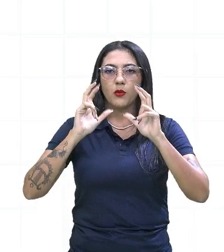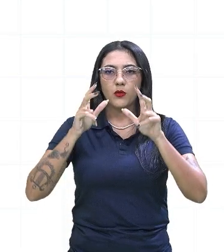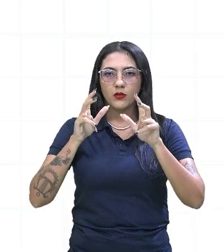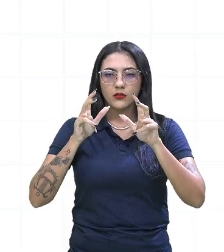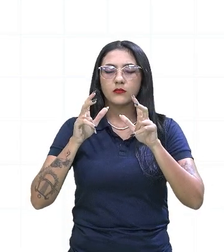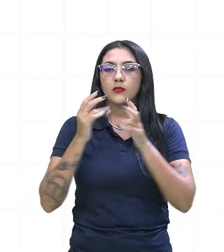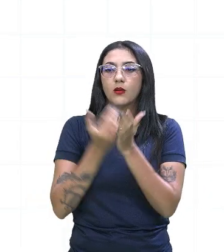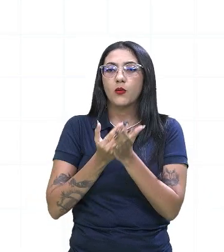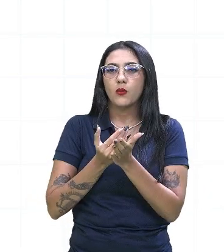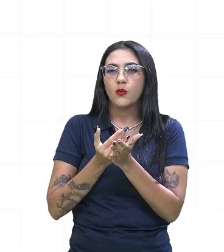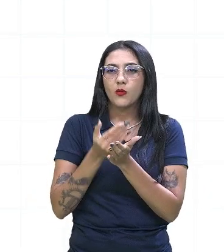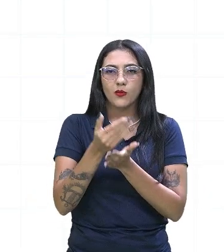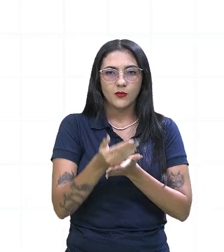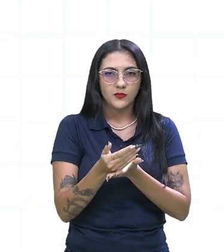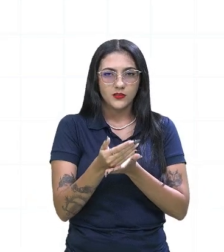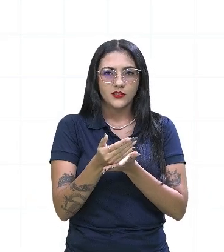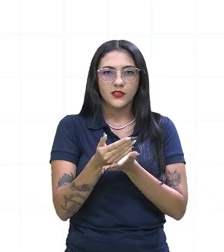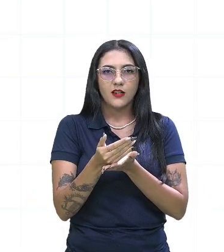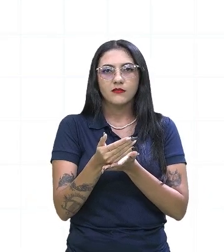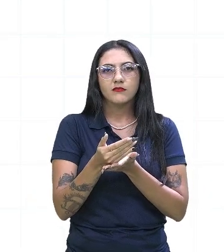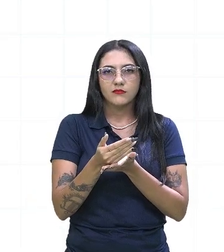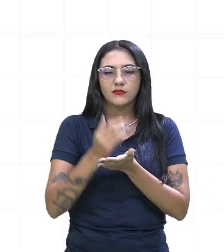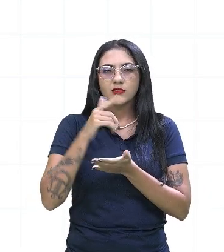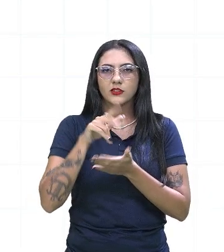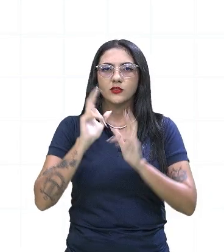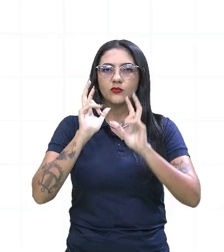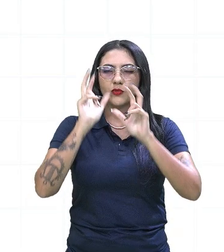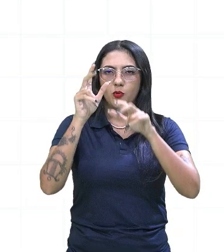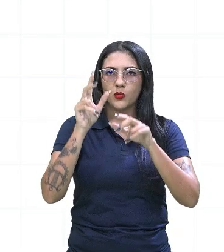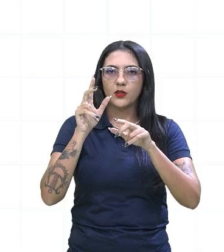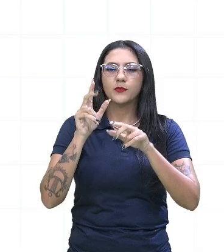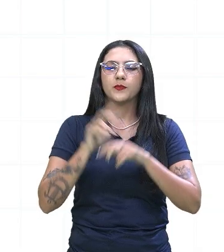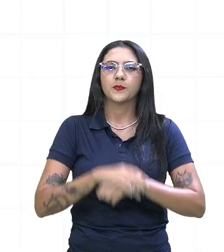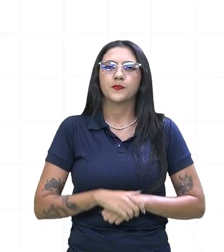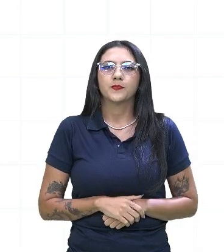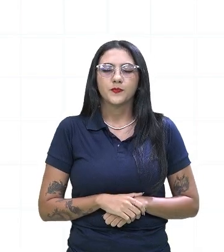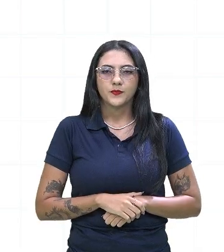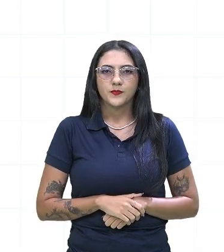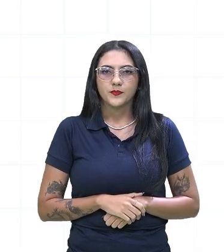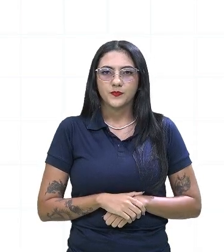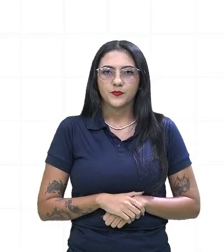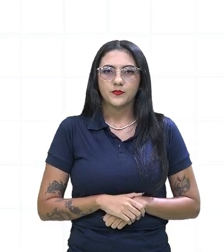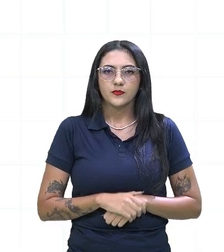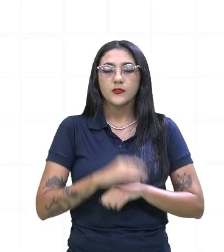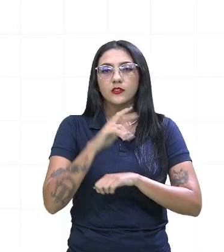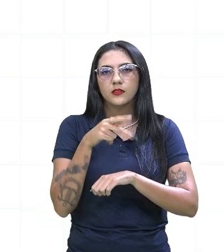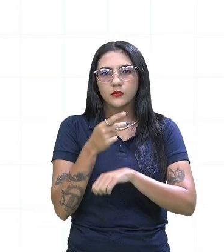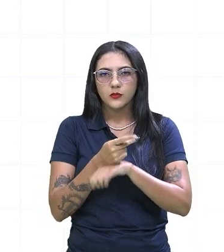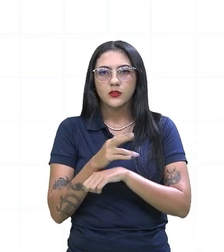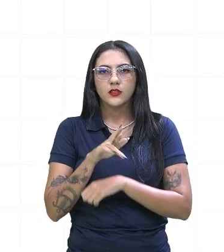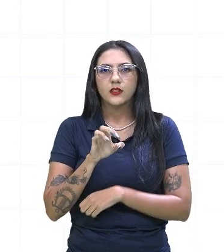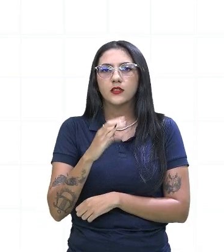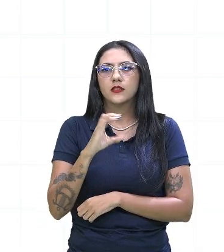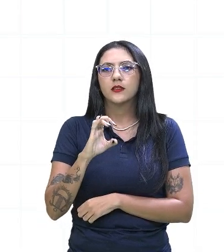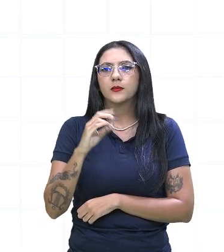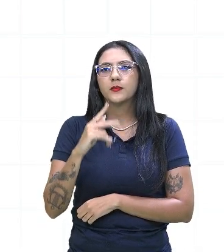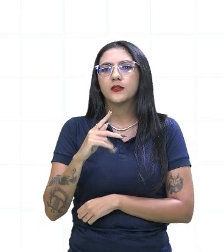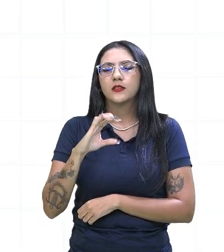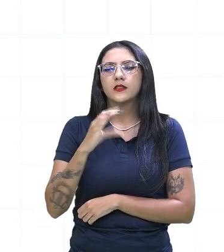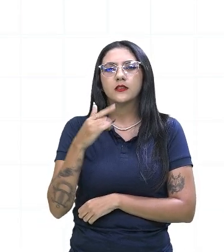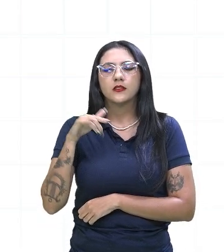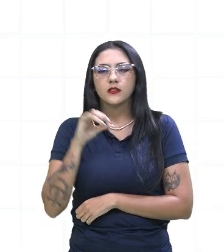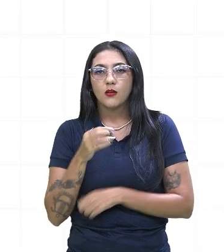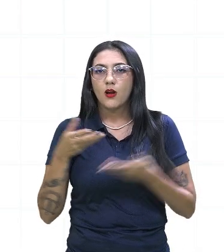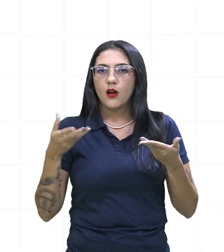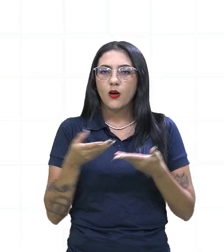colocar o objeto em jogo, né? Ou seja, na quadra. A recepção é o movimento